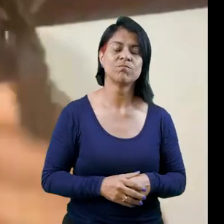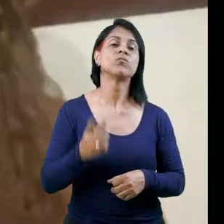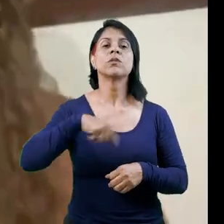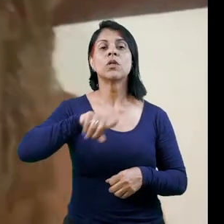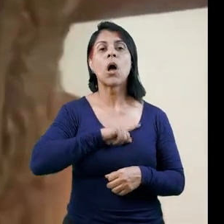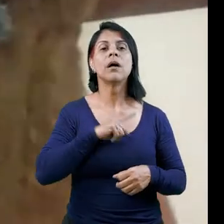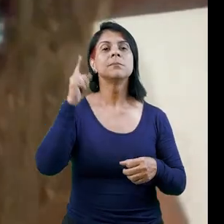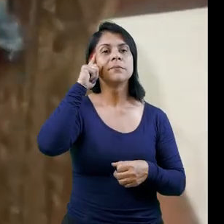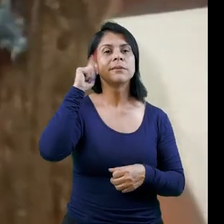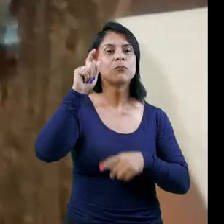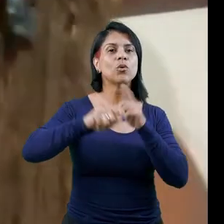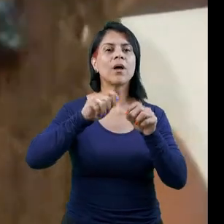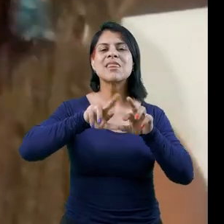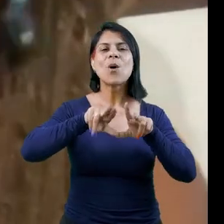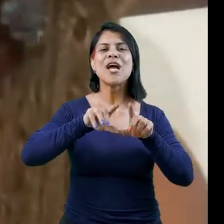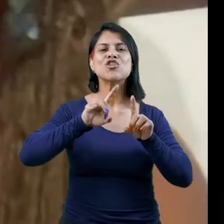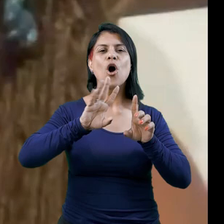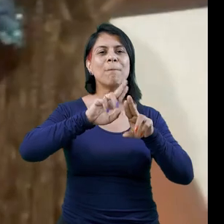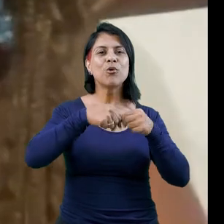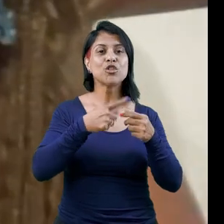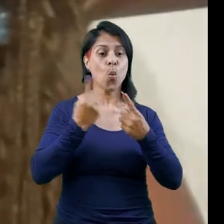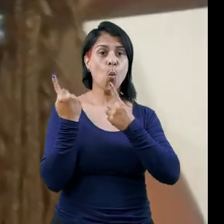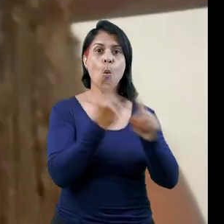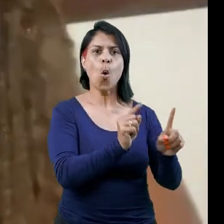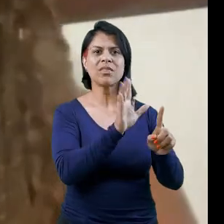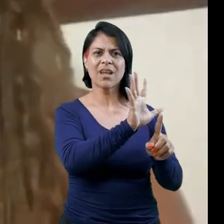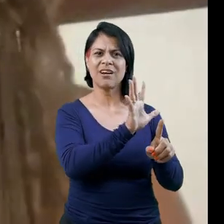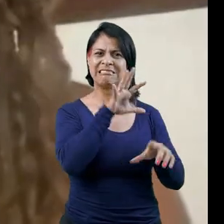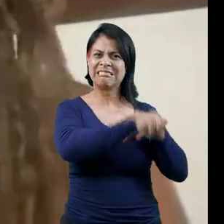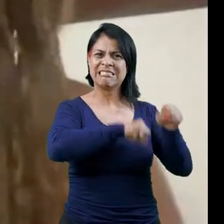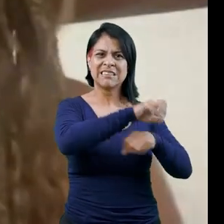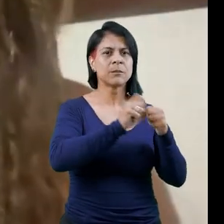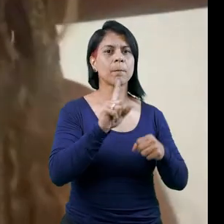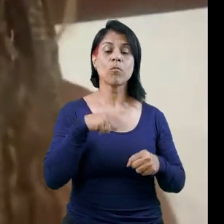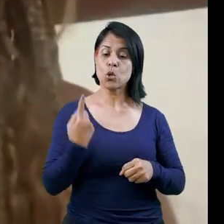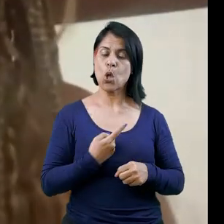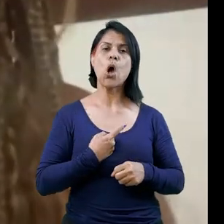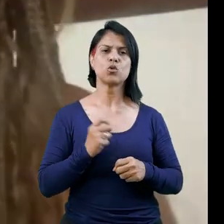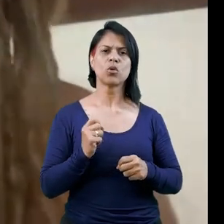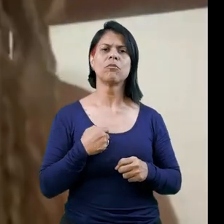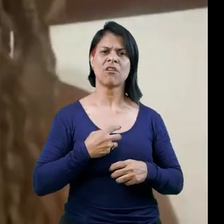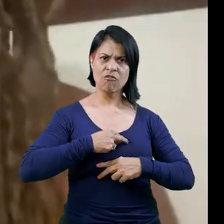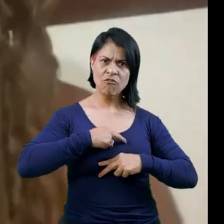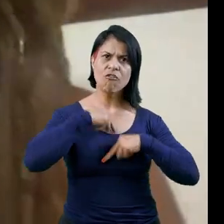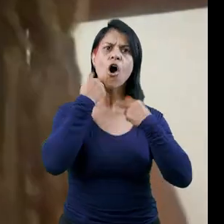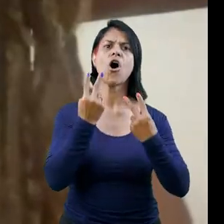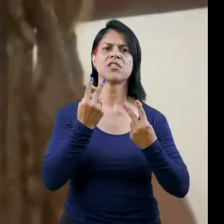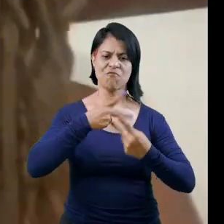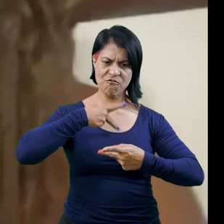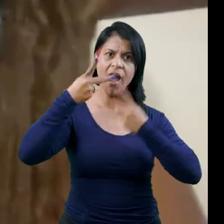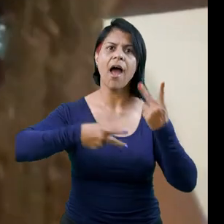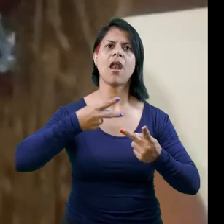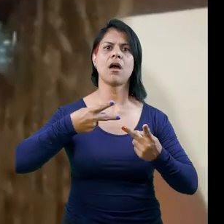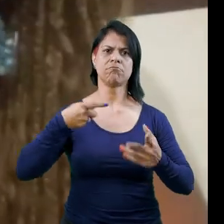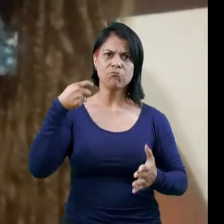por conta, não por conta disso, mas é contra isso, de fato, que as nossas vozes se levantam. É por